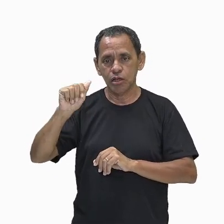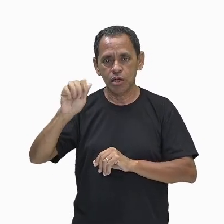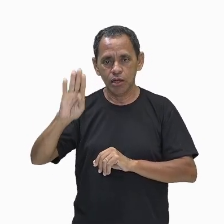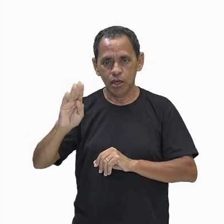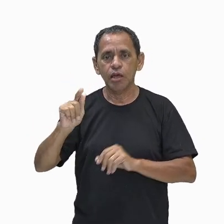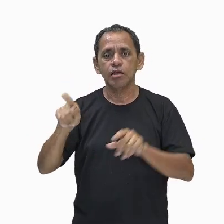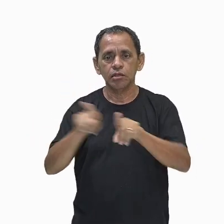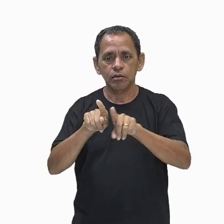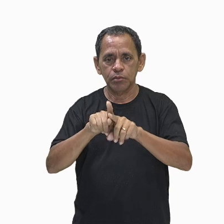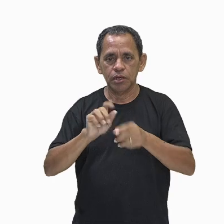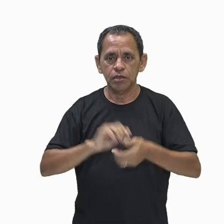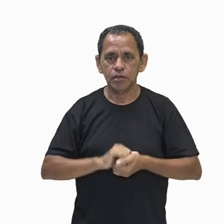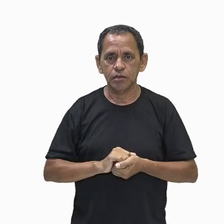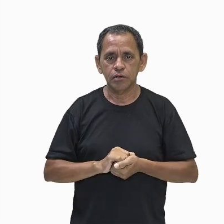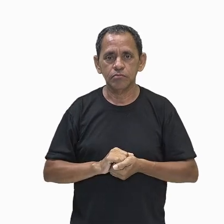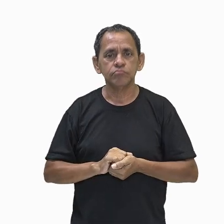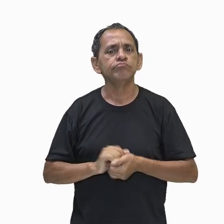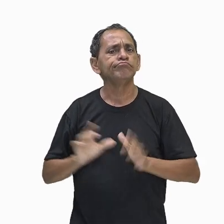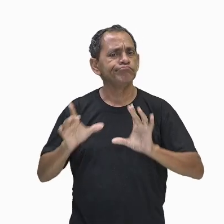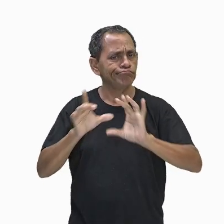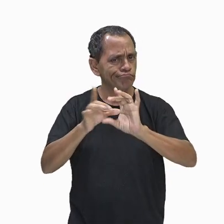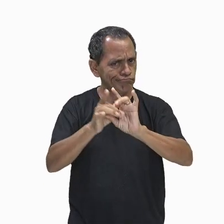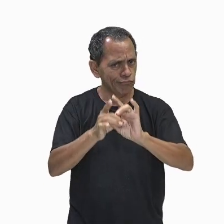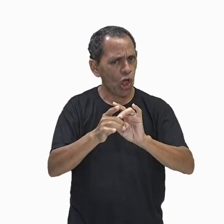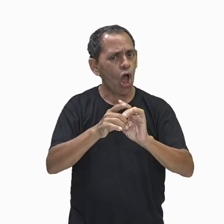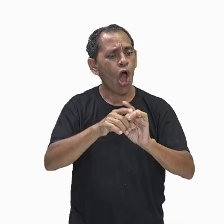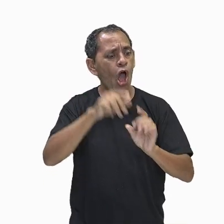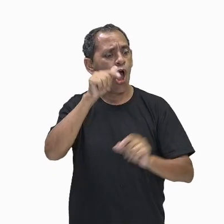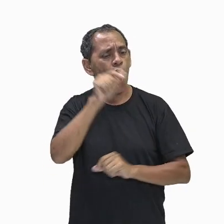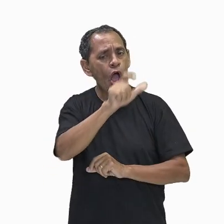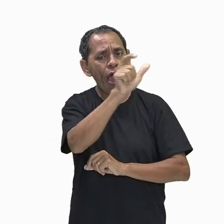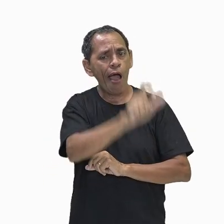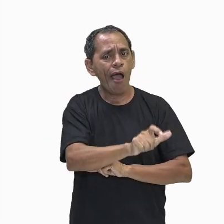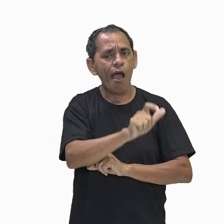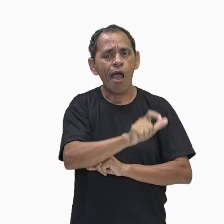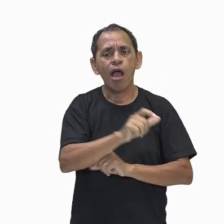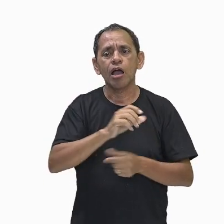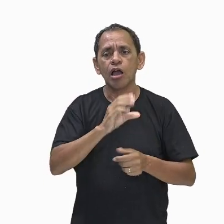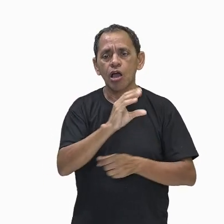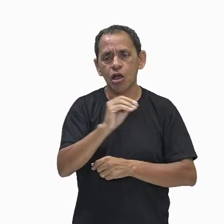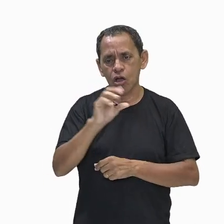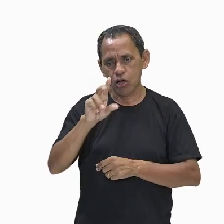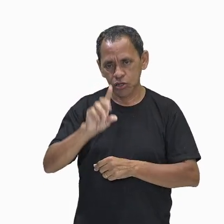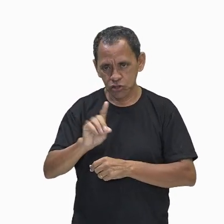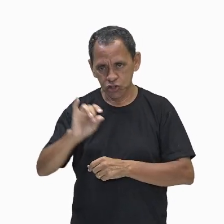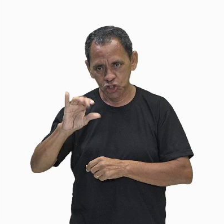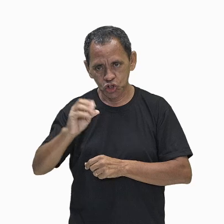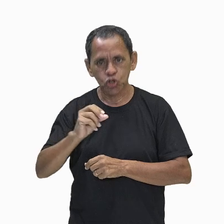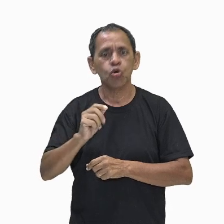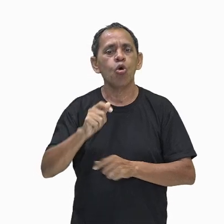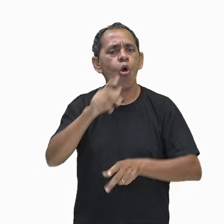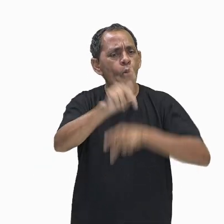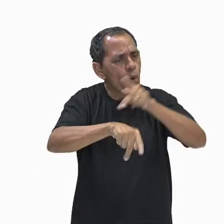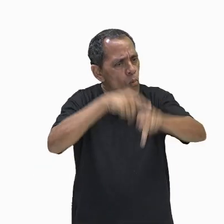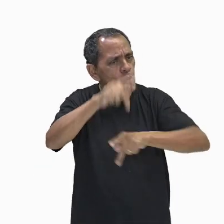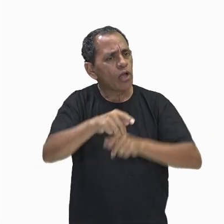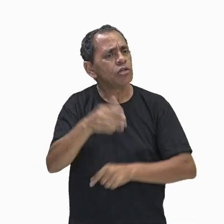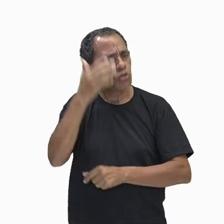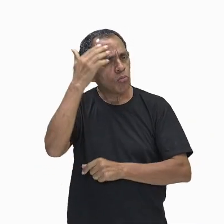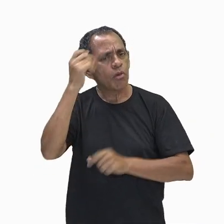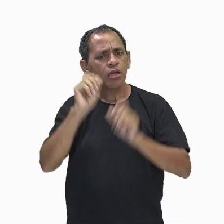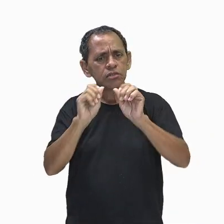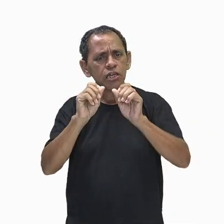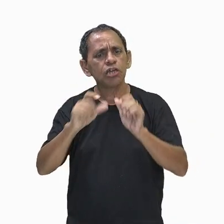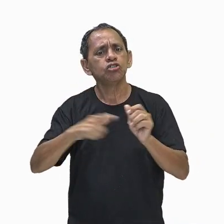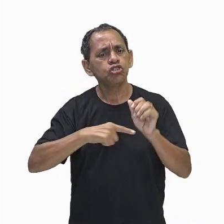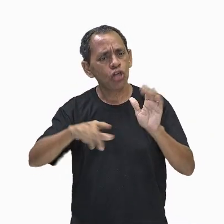né, muito ligados a esse Código de Hammurabi, para que todos os habitantes então da cidade soubessem que existiam